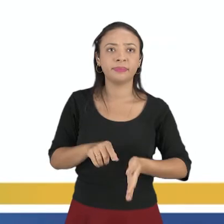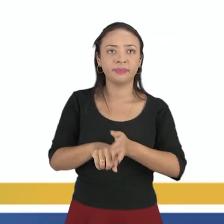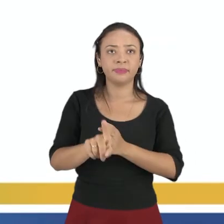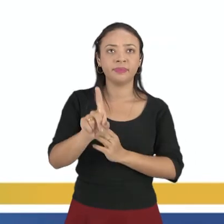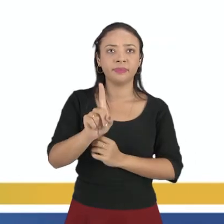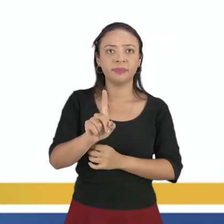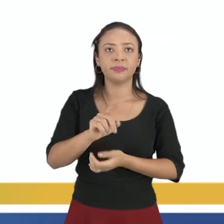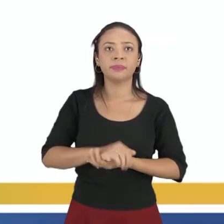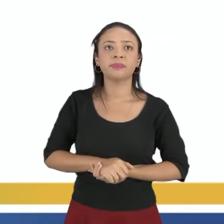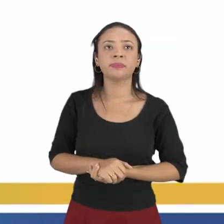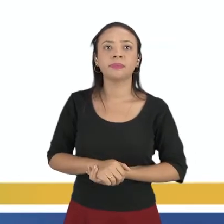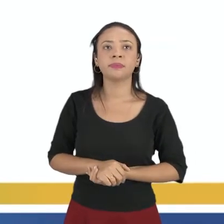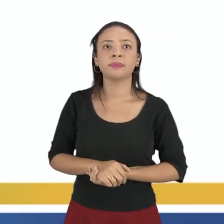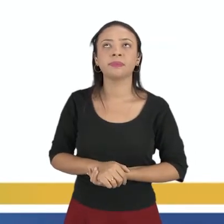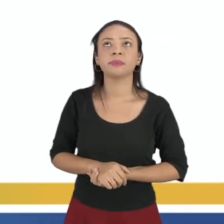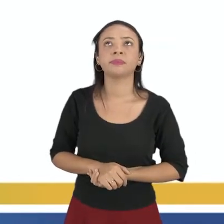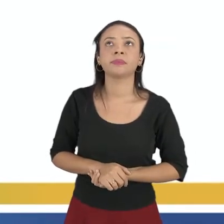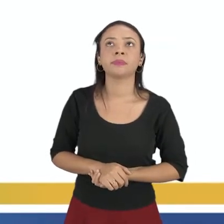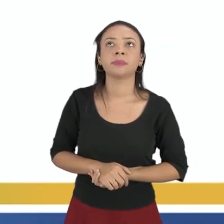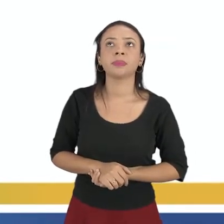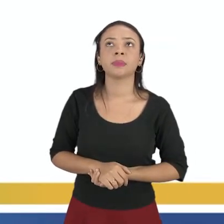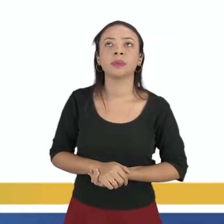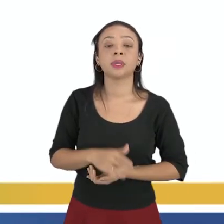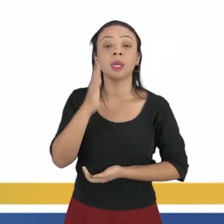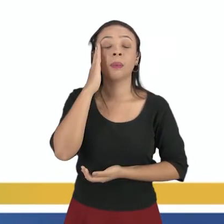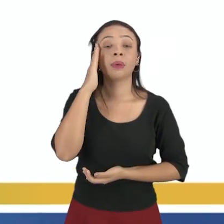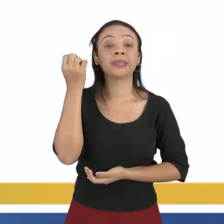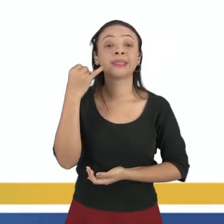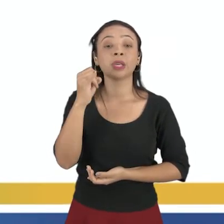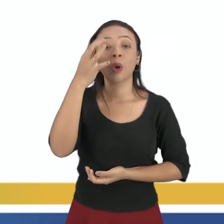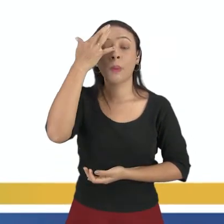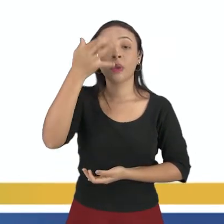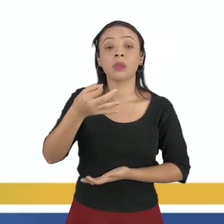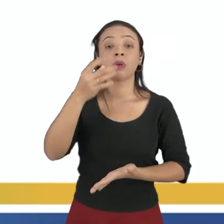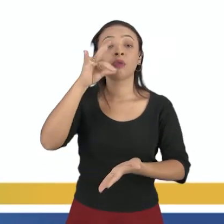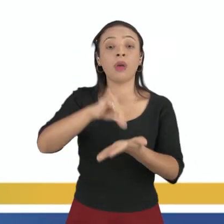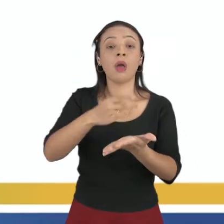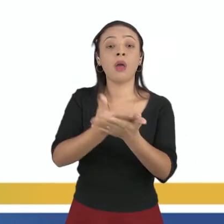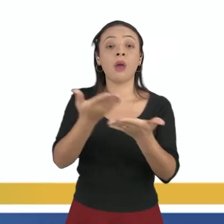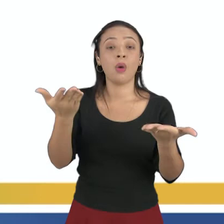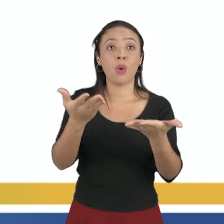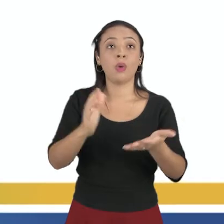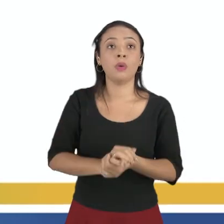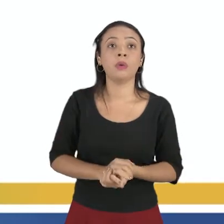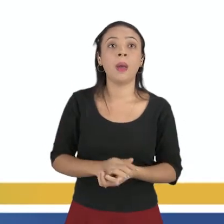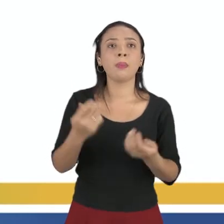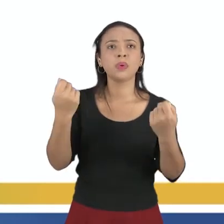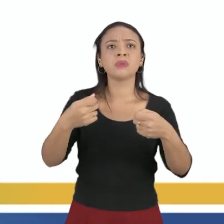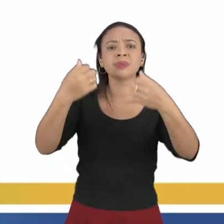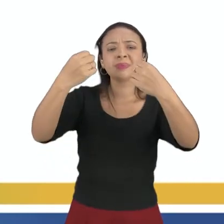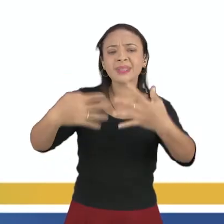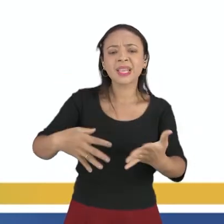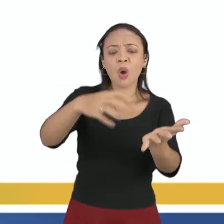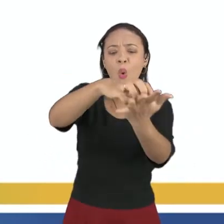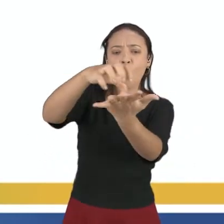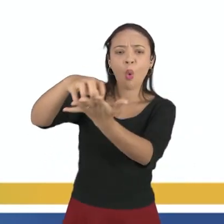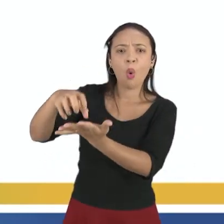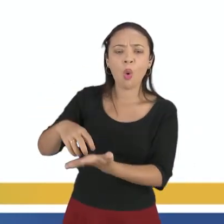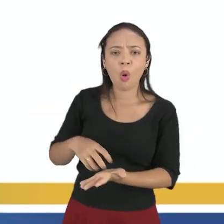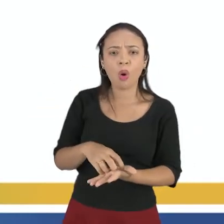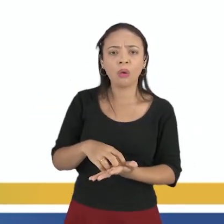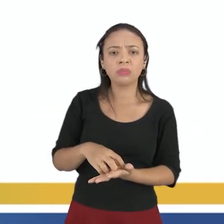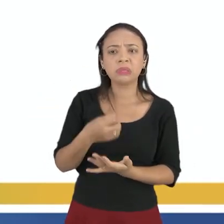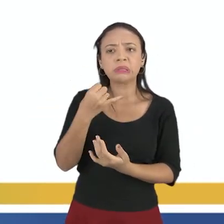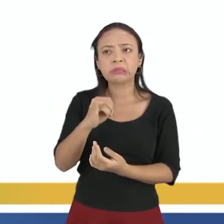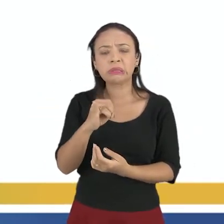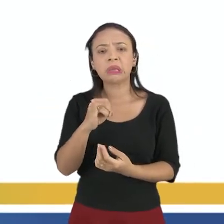Primeira perguntinha para saber se você entendeu a aula de hoje. Podemos definir o feudalismo do ponto de vista